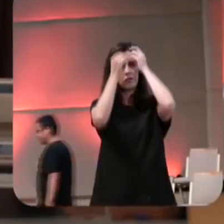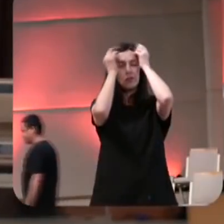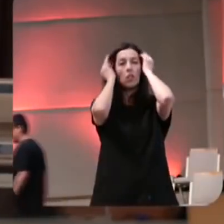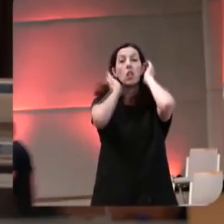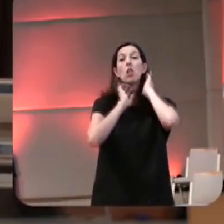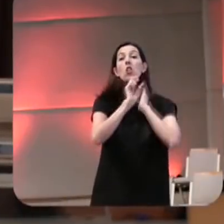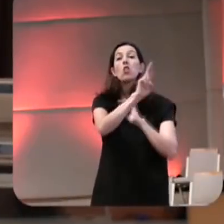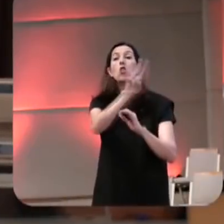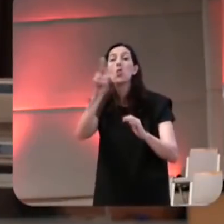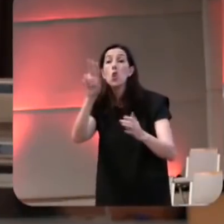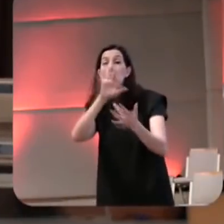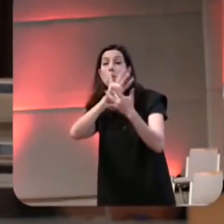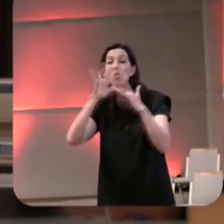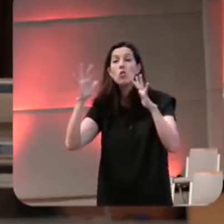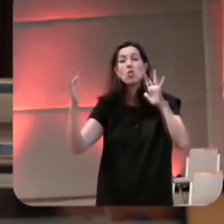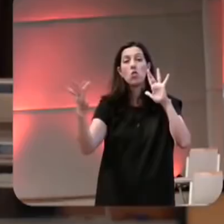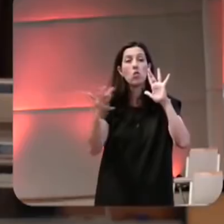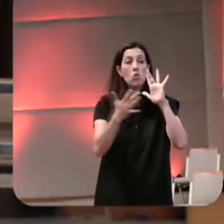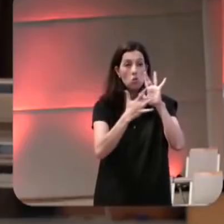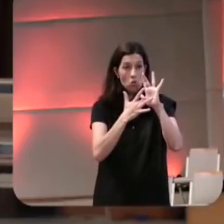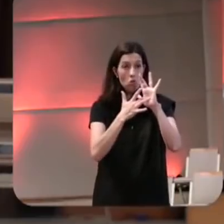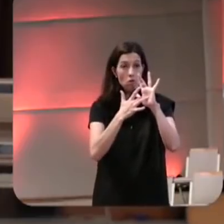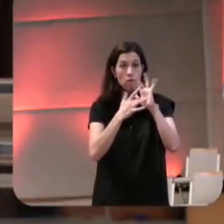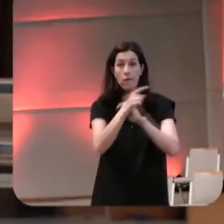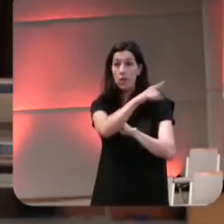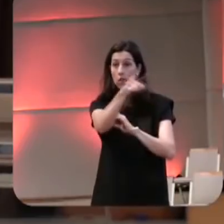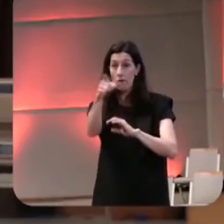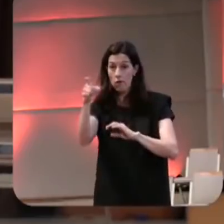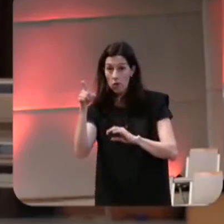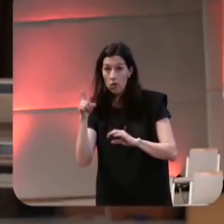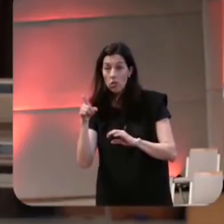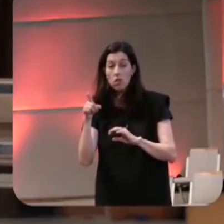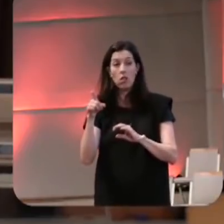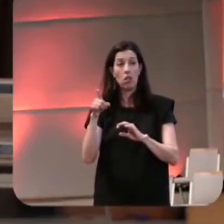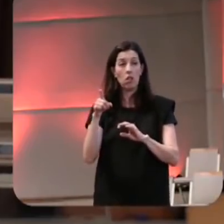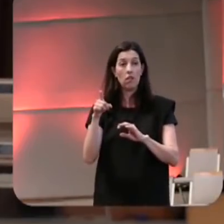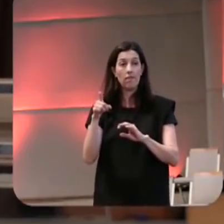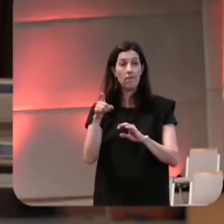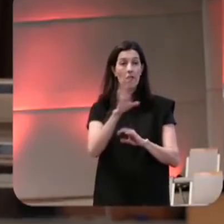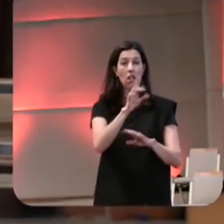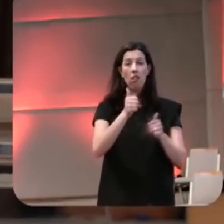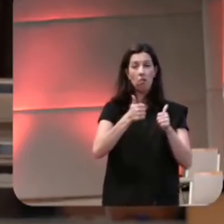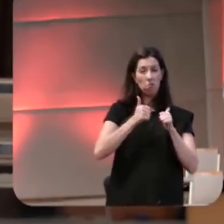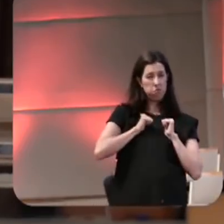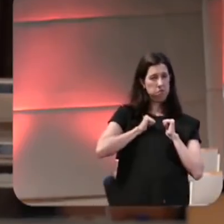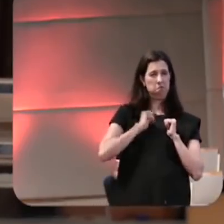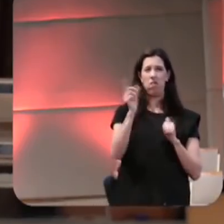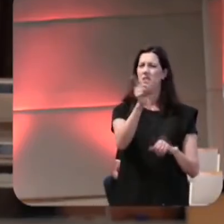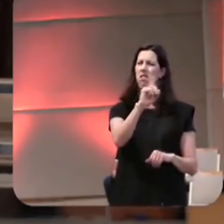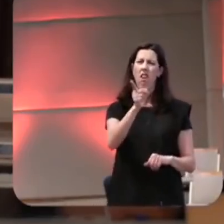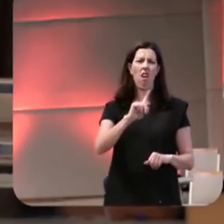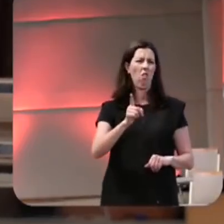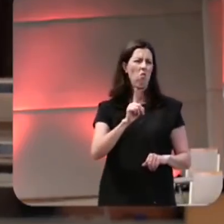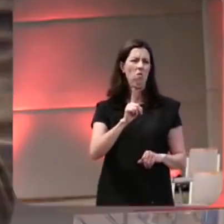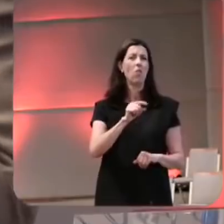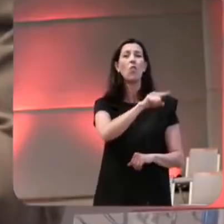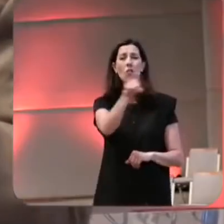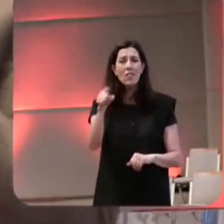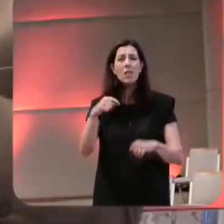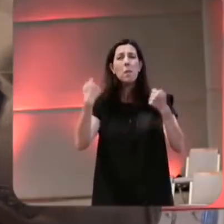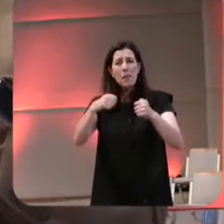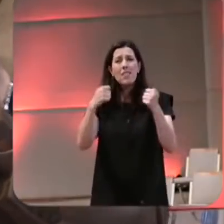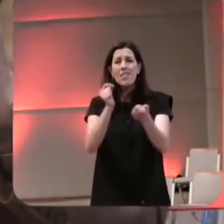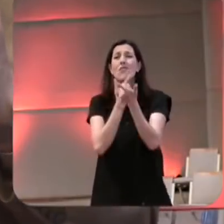em nome de Jesus, a não se conformar com aquilo que Deus já deu para você. Queira mais.